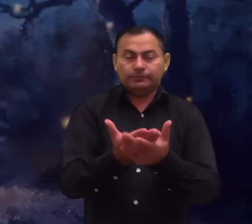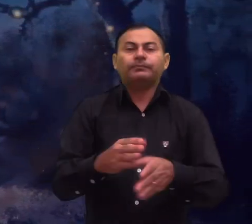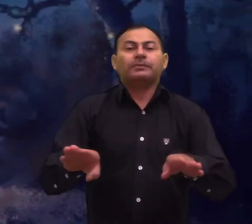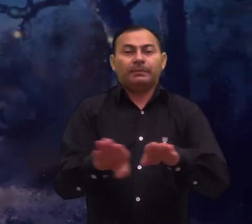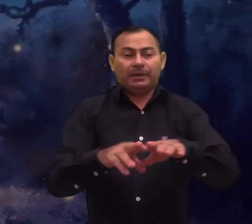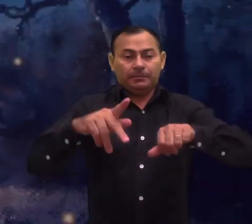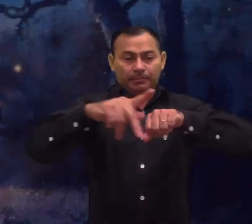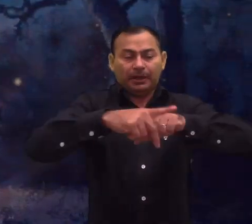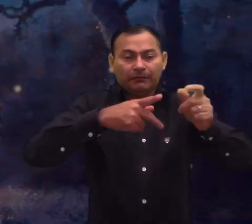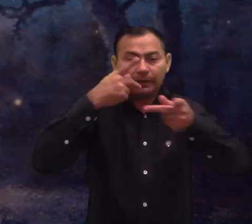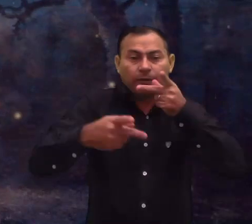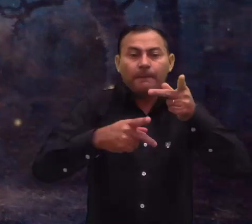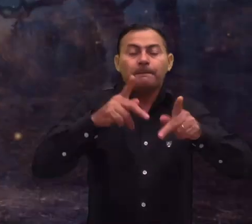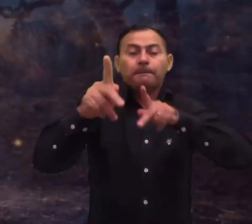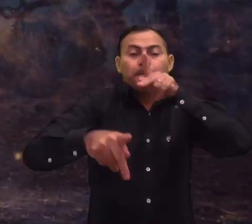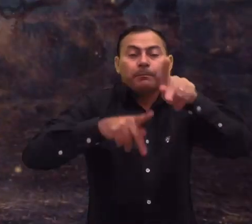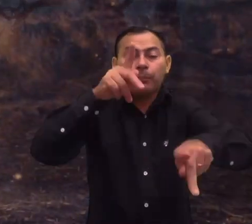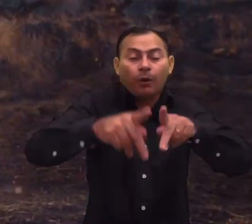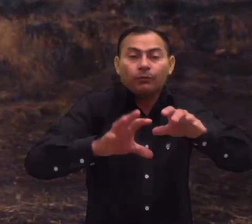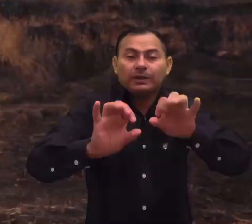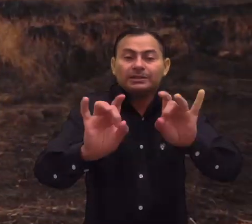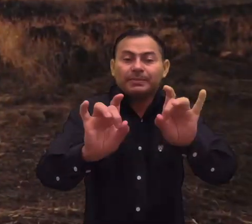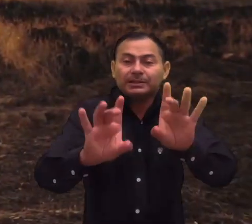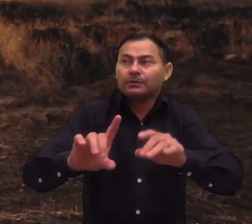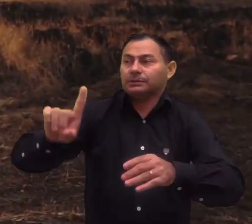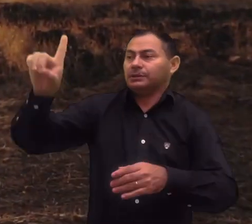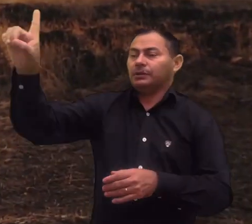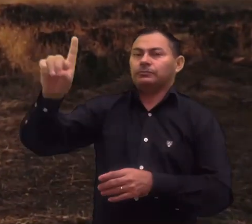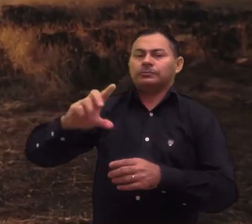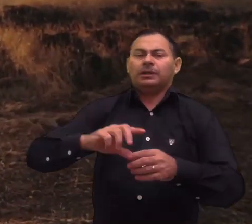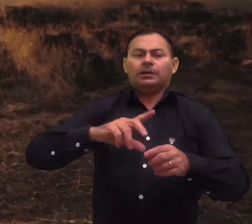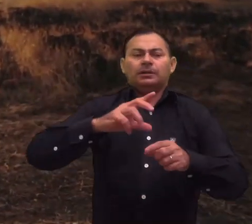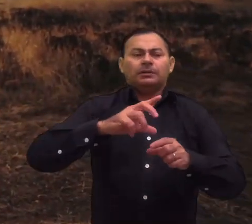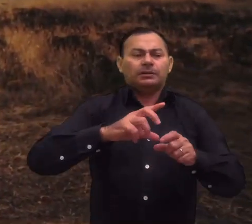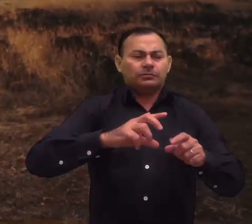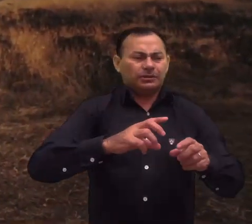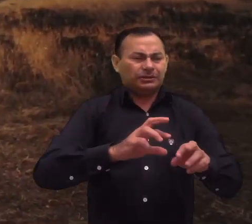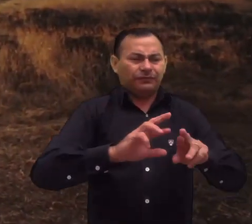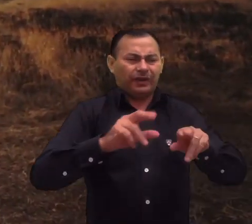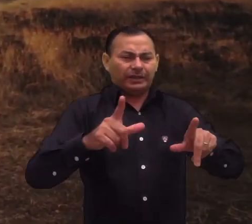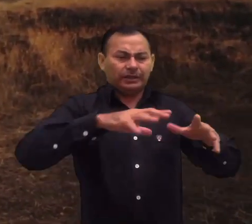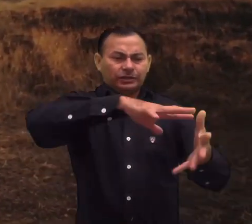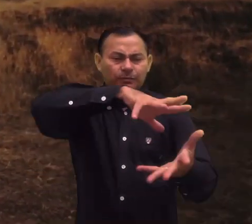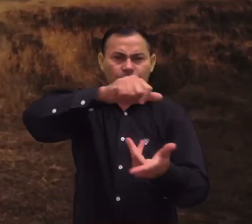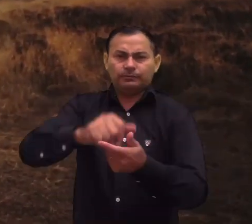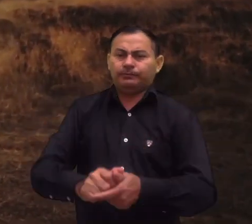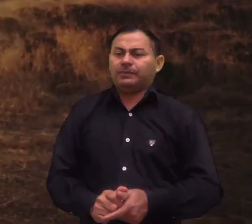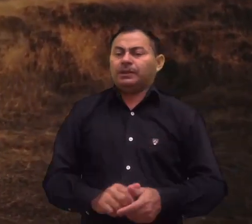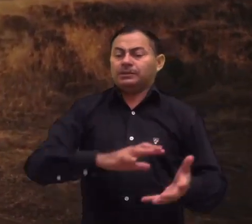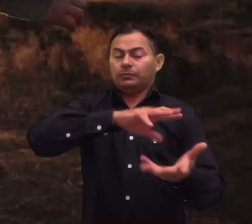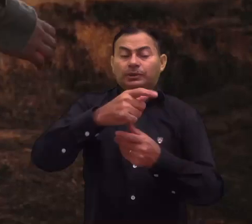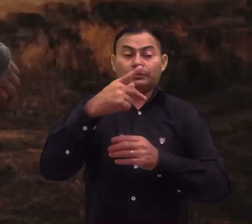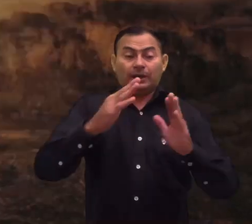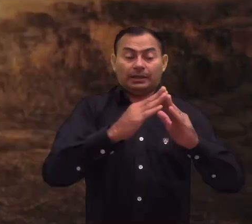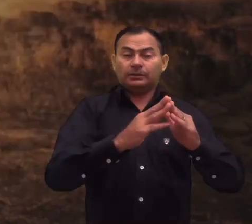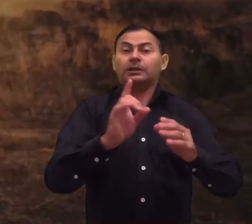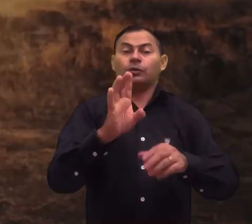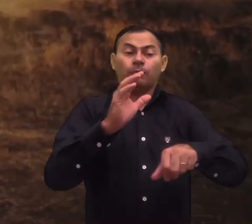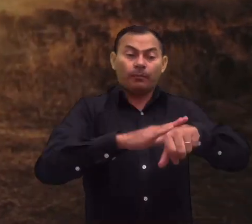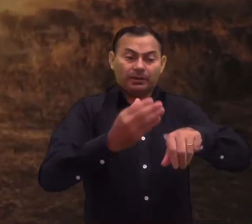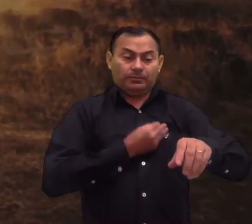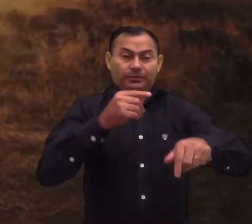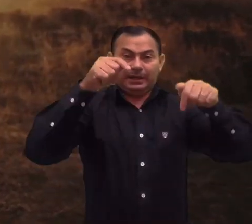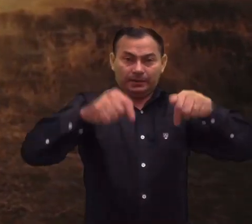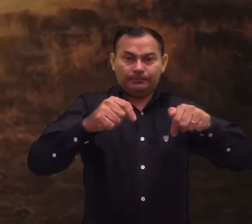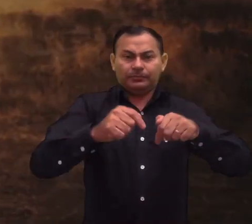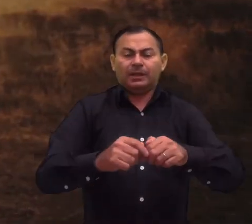referem. Pedro também diz, povo exclusivo de Deus, estrangeiro neste mundo. Esse mundo não é meu lar,